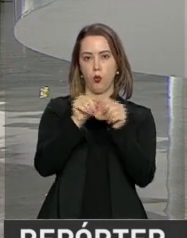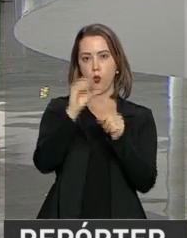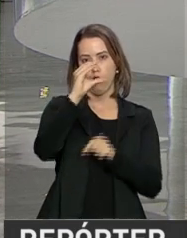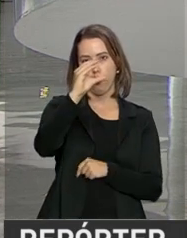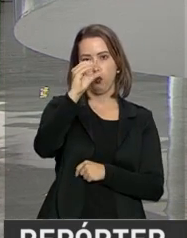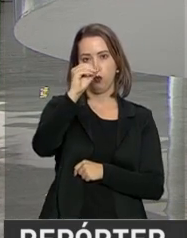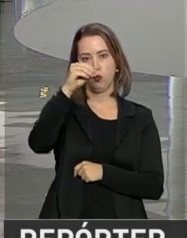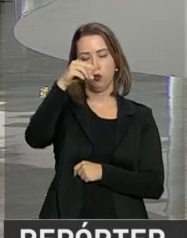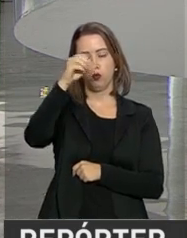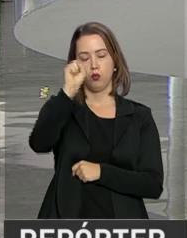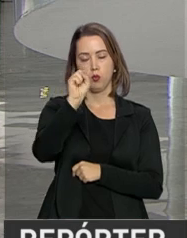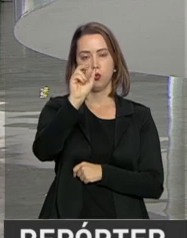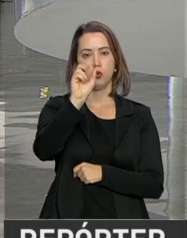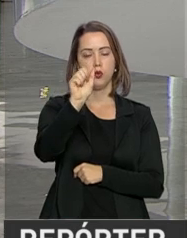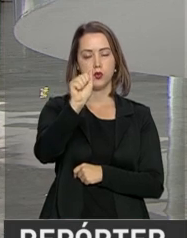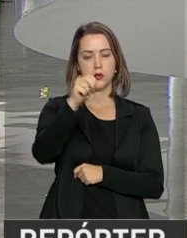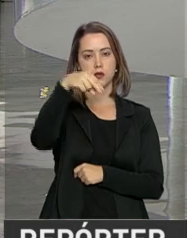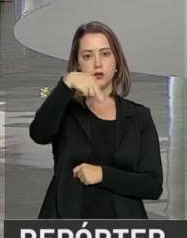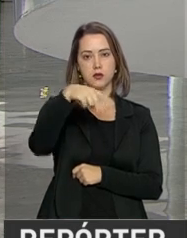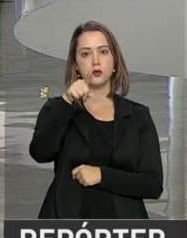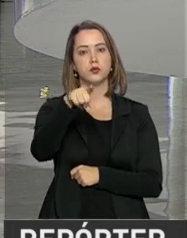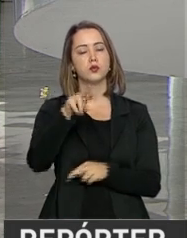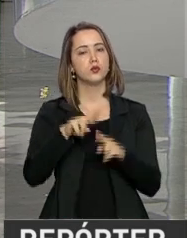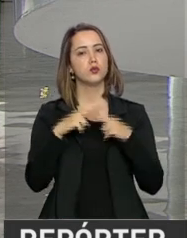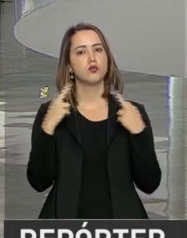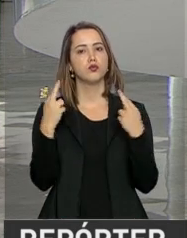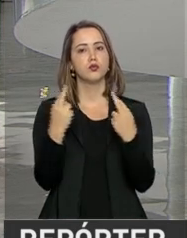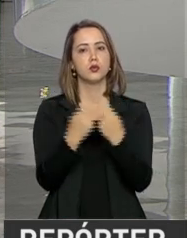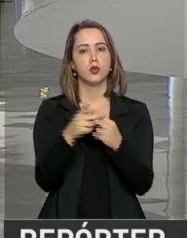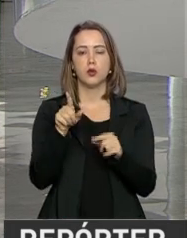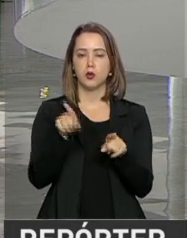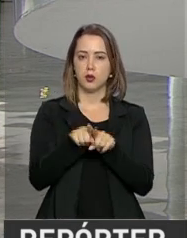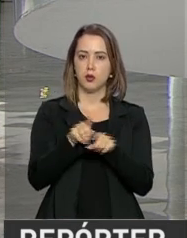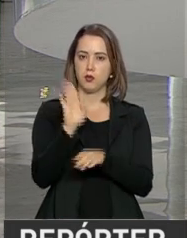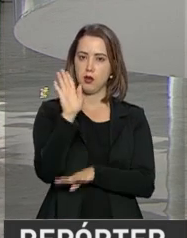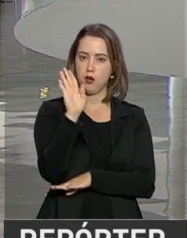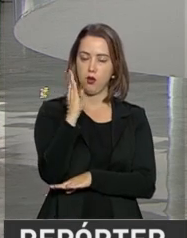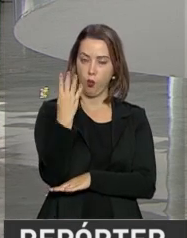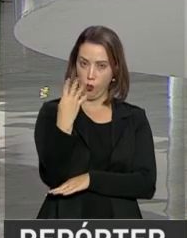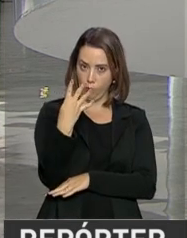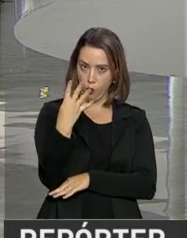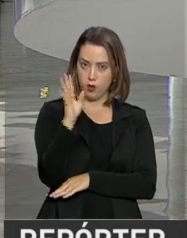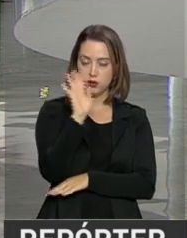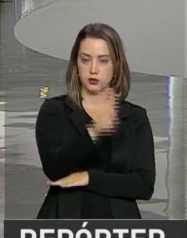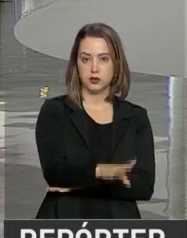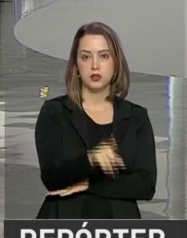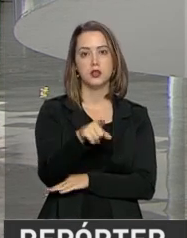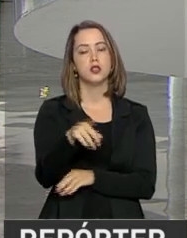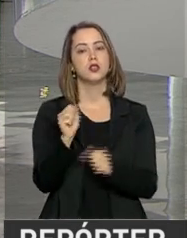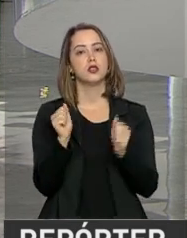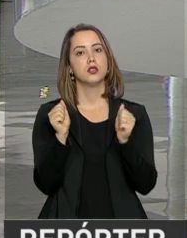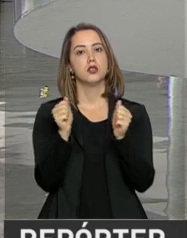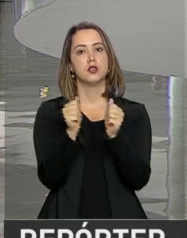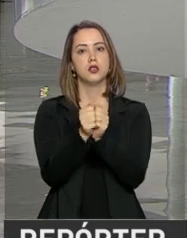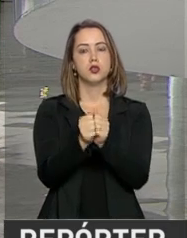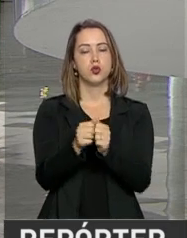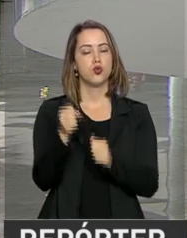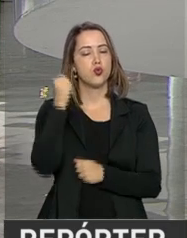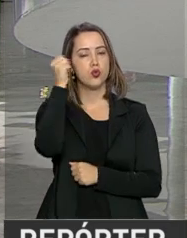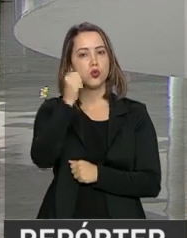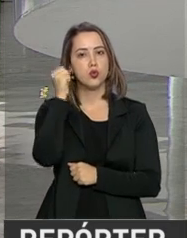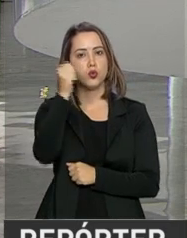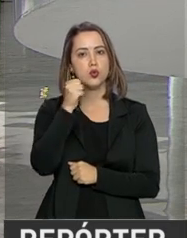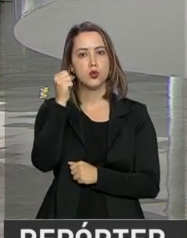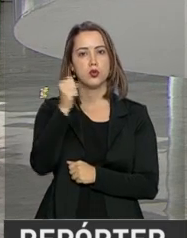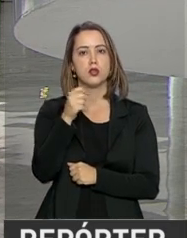4 horas da tarde Michel Temer se reúne com o senador do per do Estado do Espírito Santo Magno Malta a partir